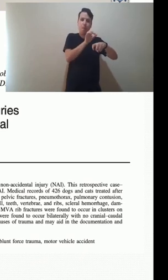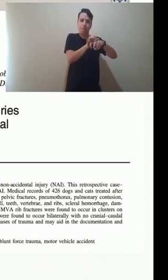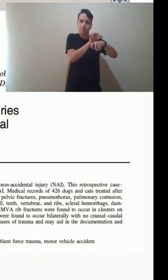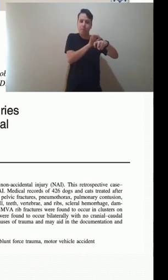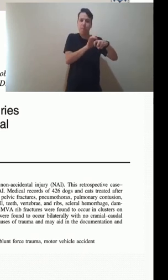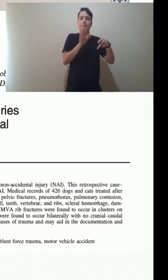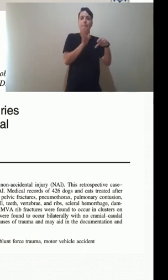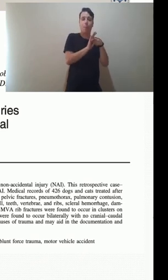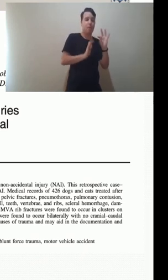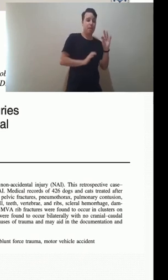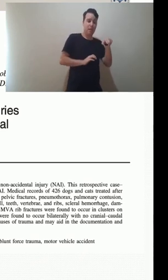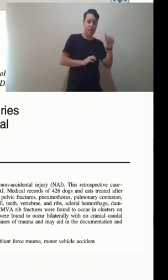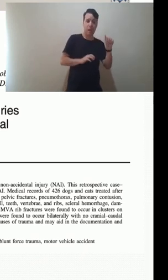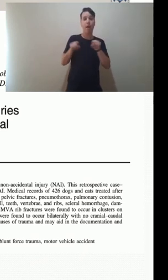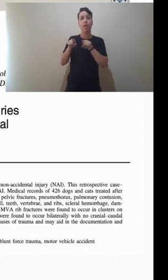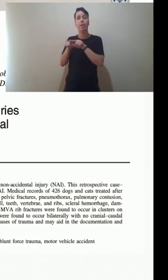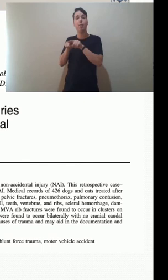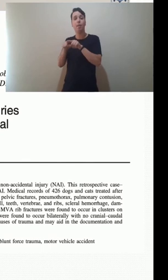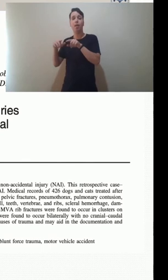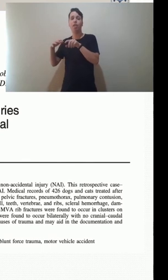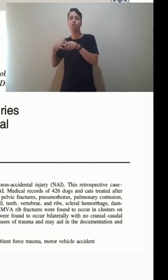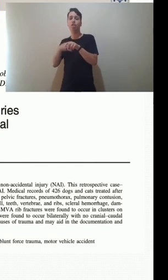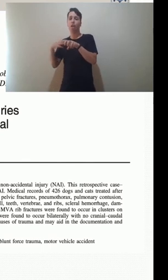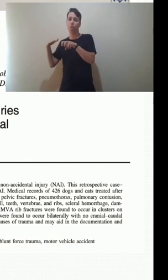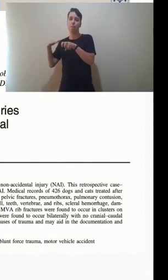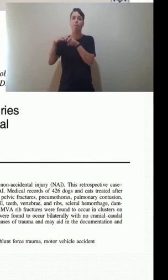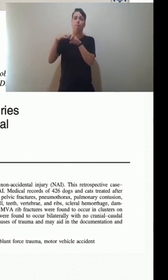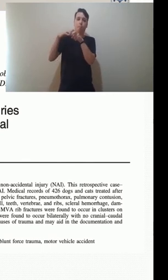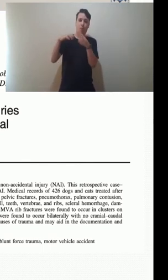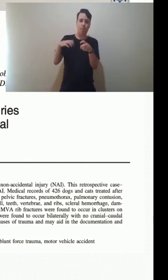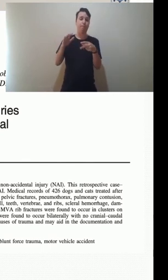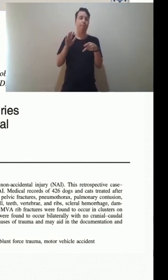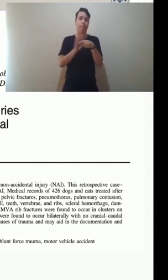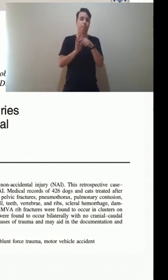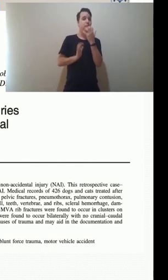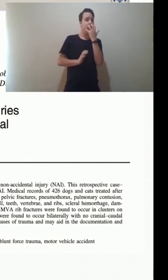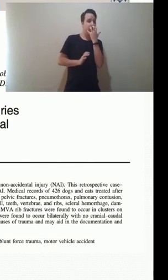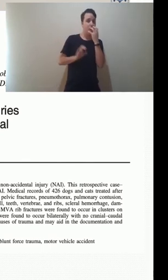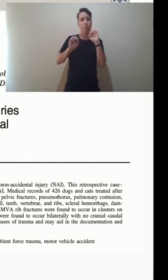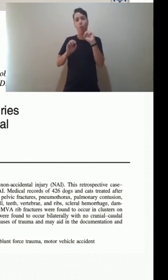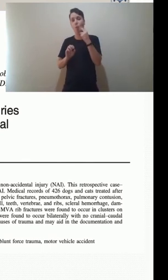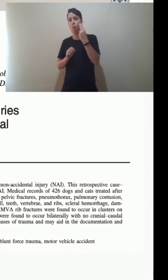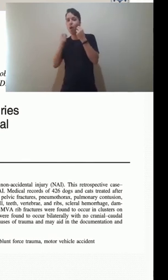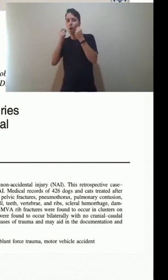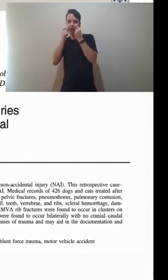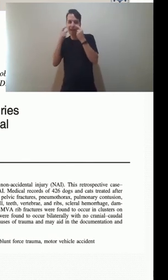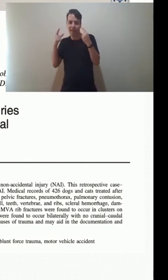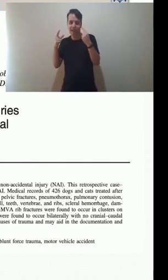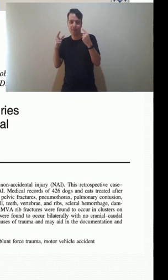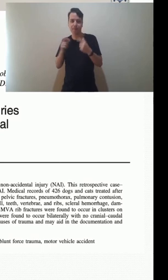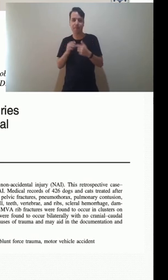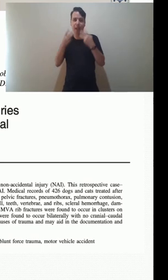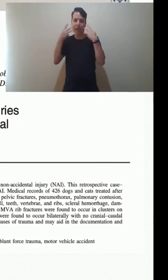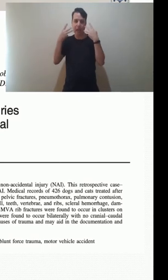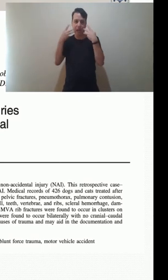acidentalmente e as lesões causadas por traumas não acidentais em cães e gatos. No caso, seriam